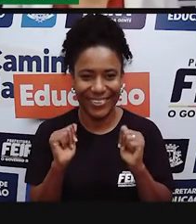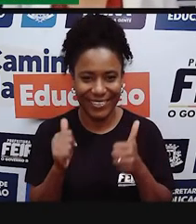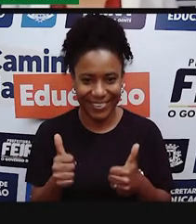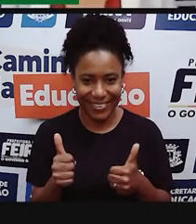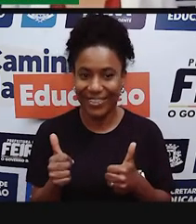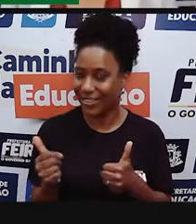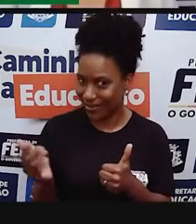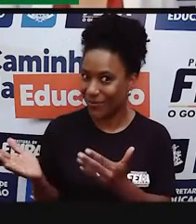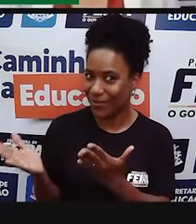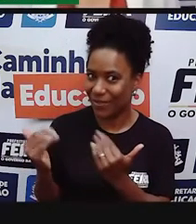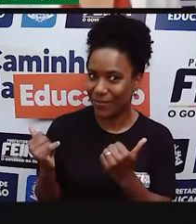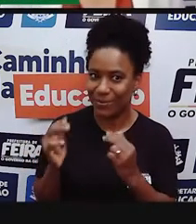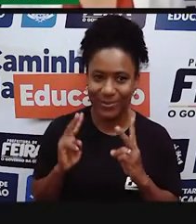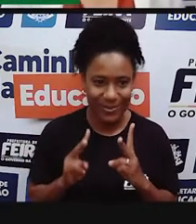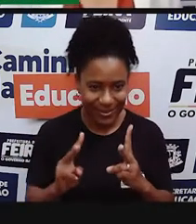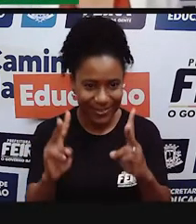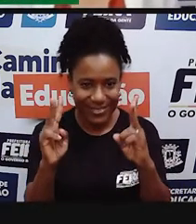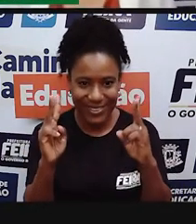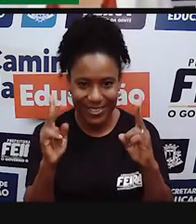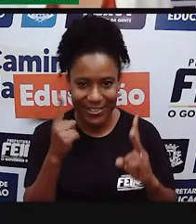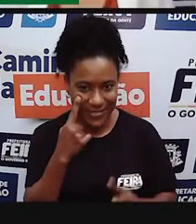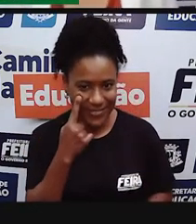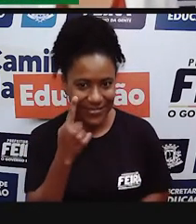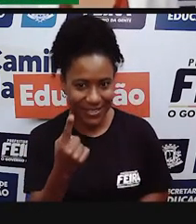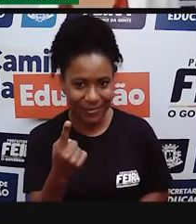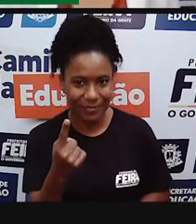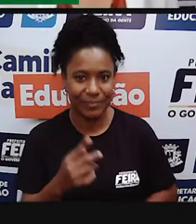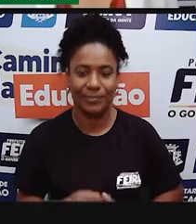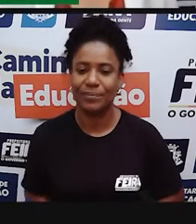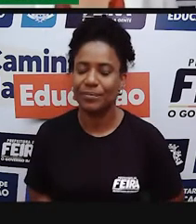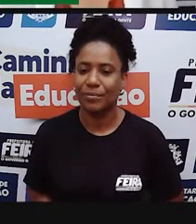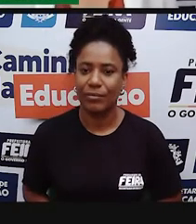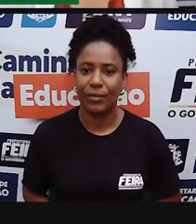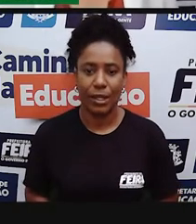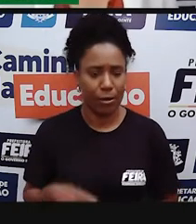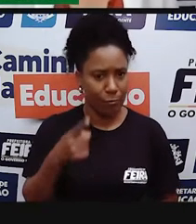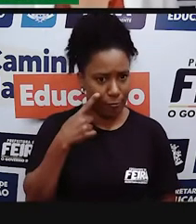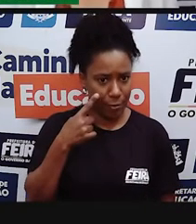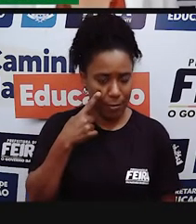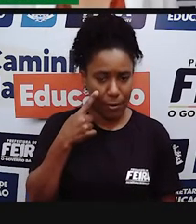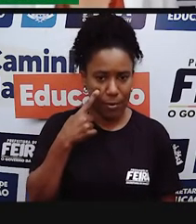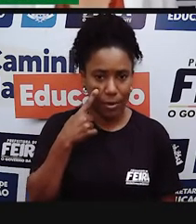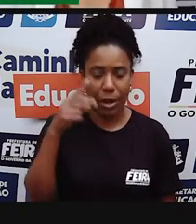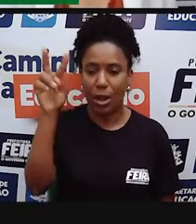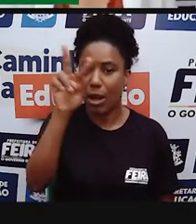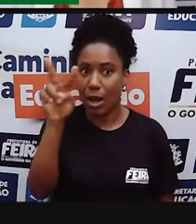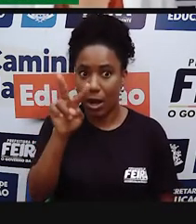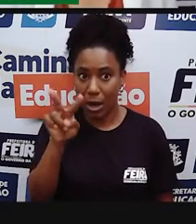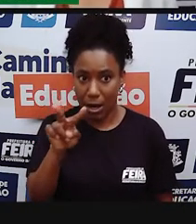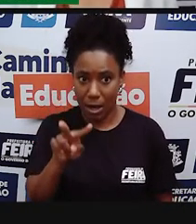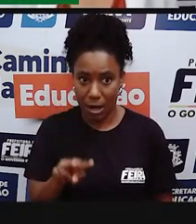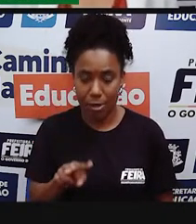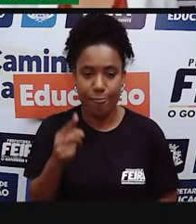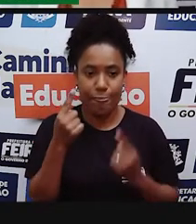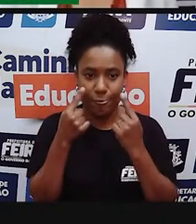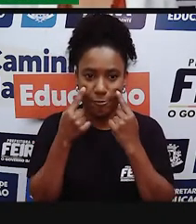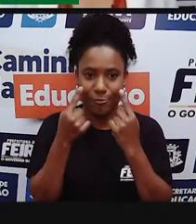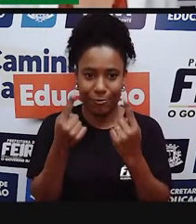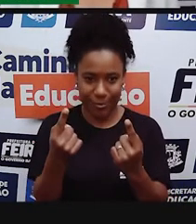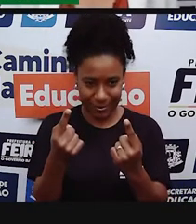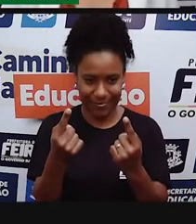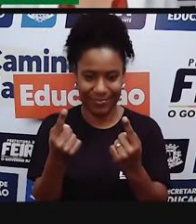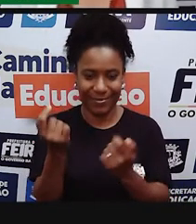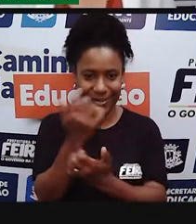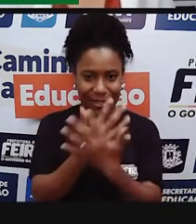Flex cable USB me Ok vamos ler juntos comigo a letra dessa